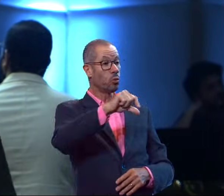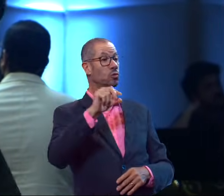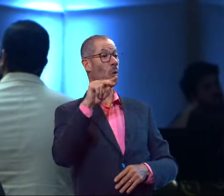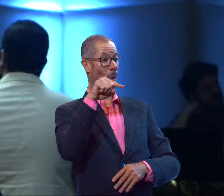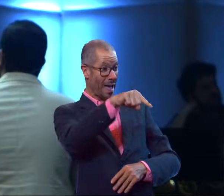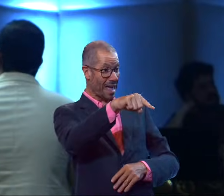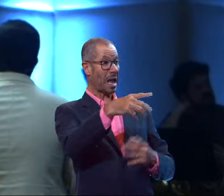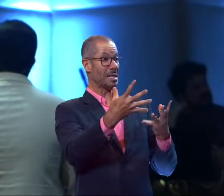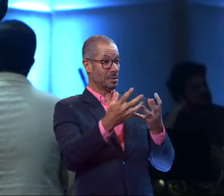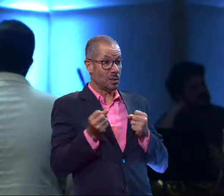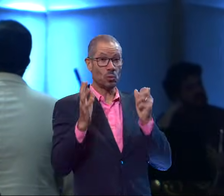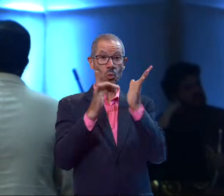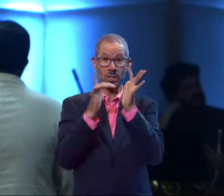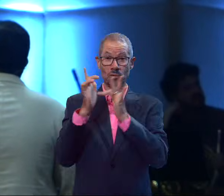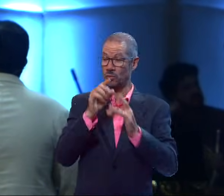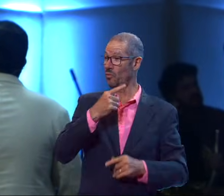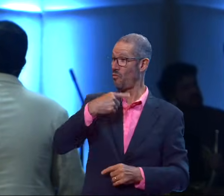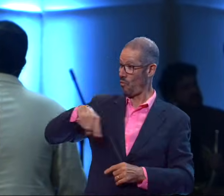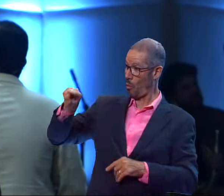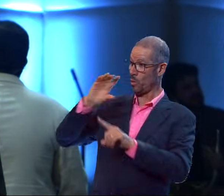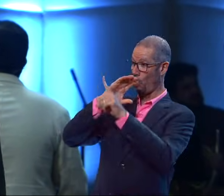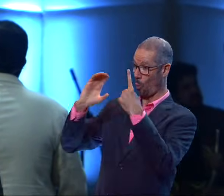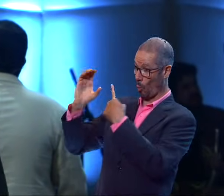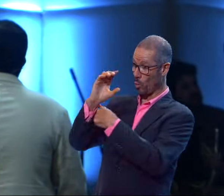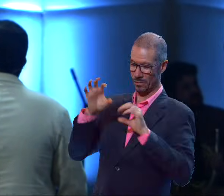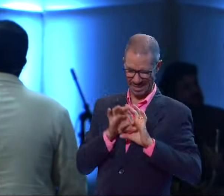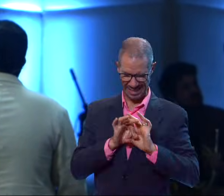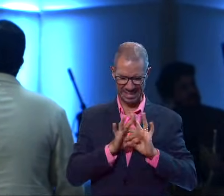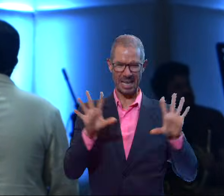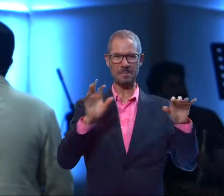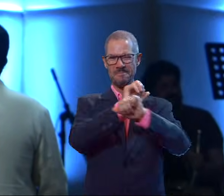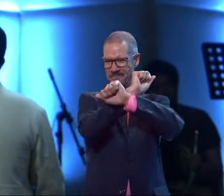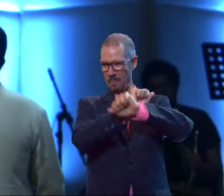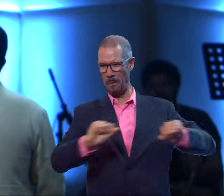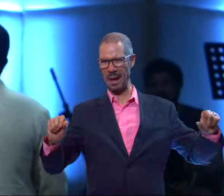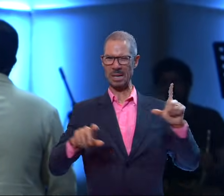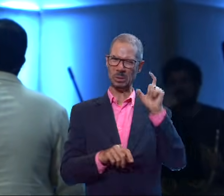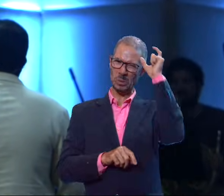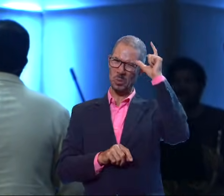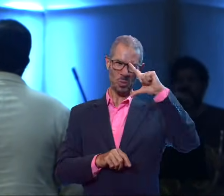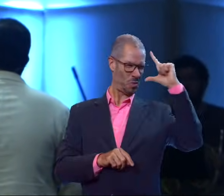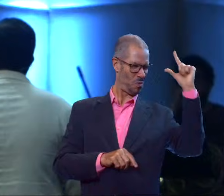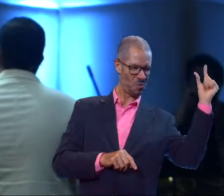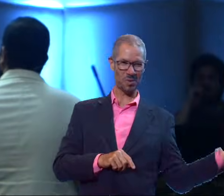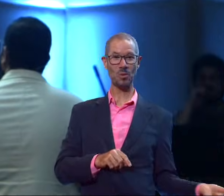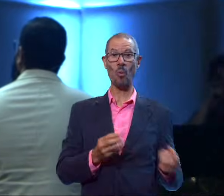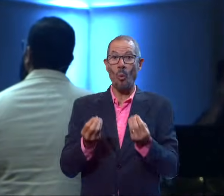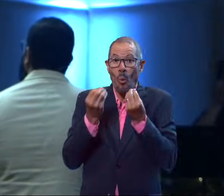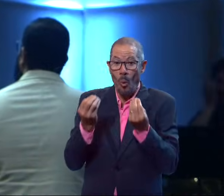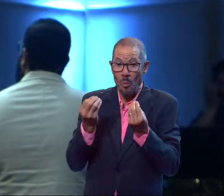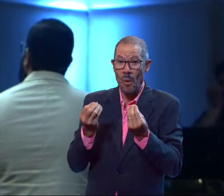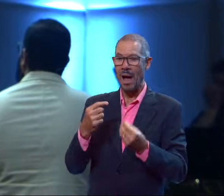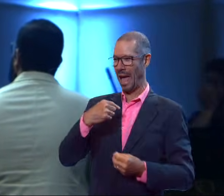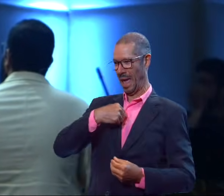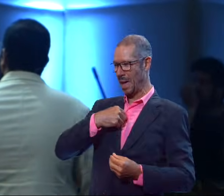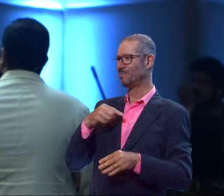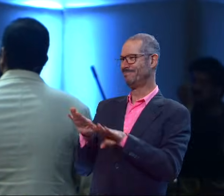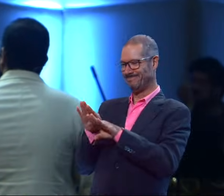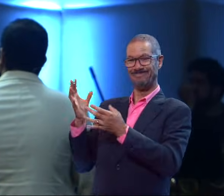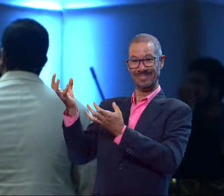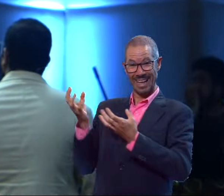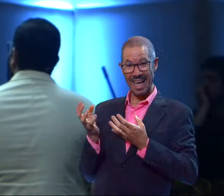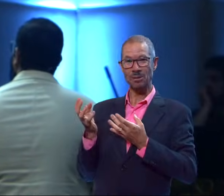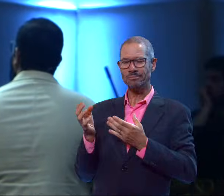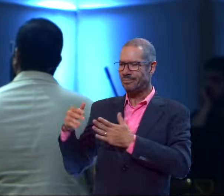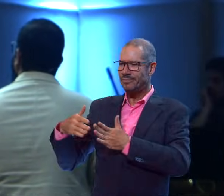mulher se converteu, foi no culto, foi liberta. Não, como é que foi isso? Eu quero